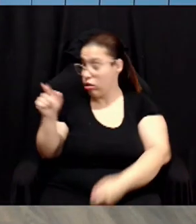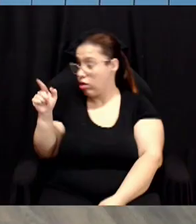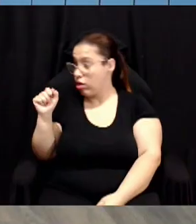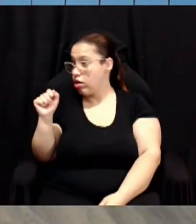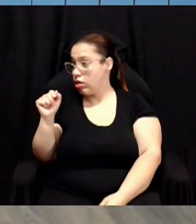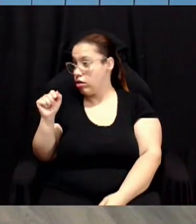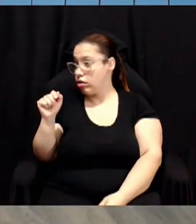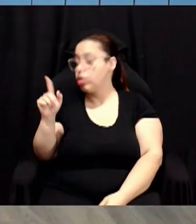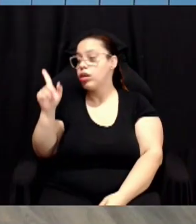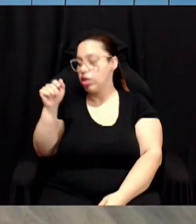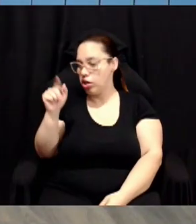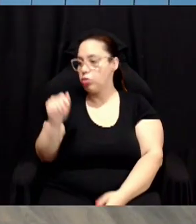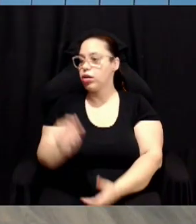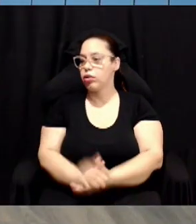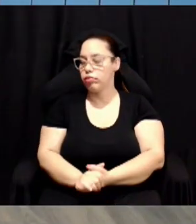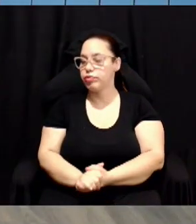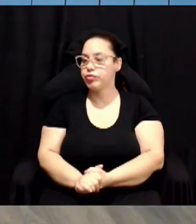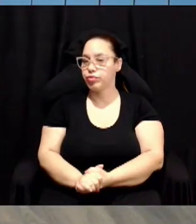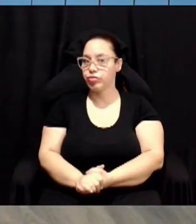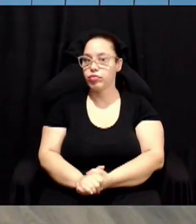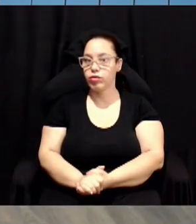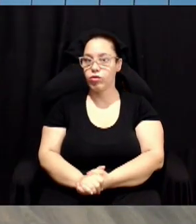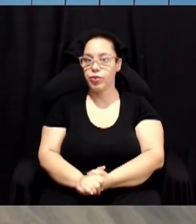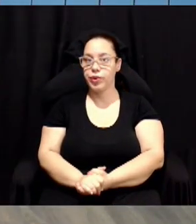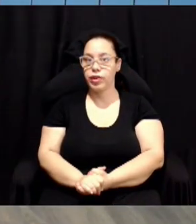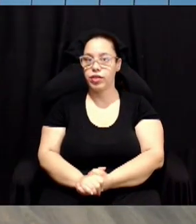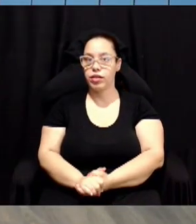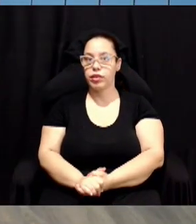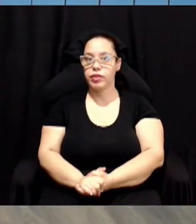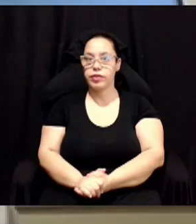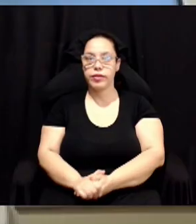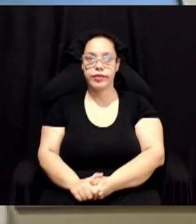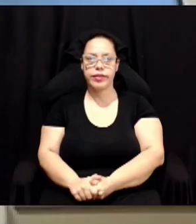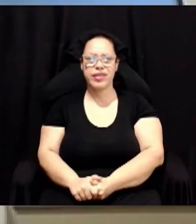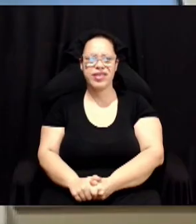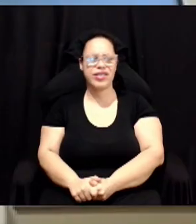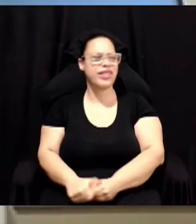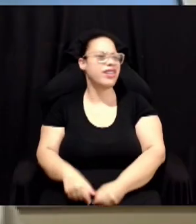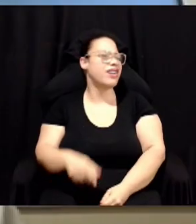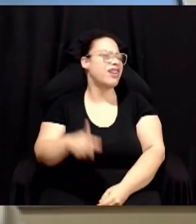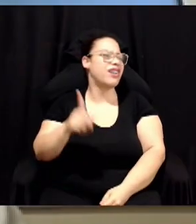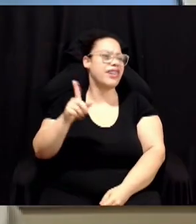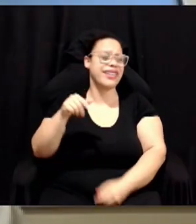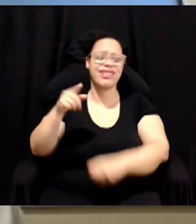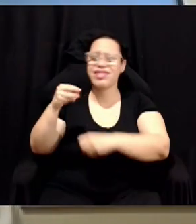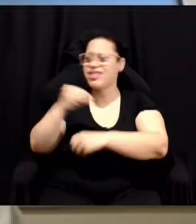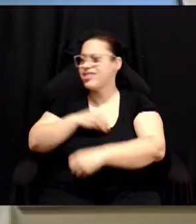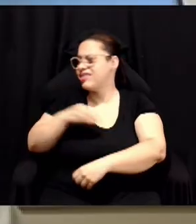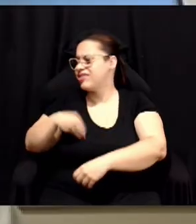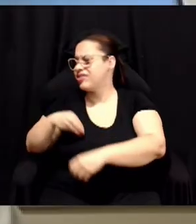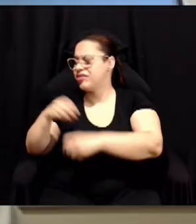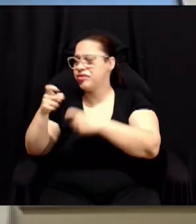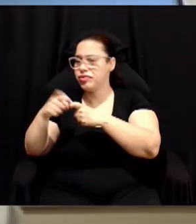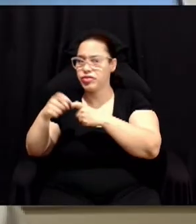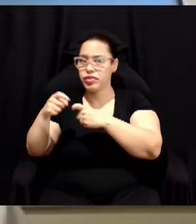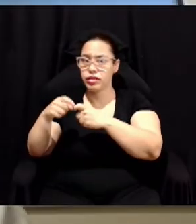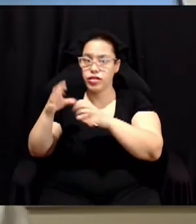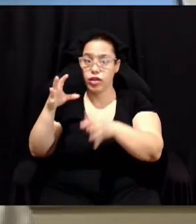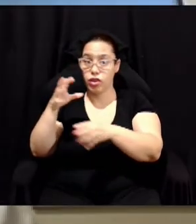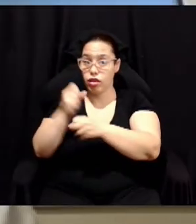mesmo. E o exame, aliás, essa é uma doença que esses exames são chamados exames